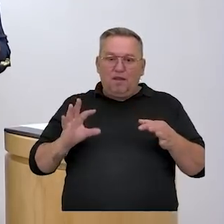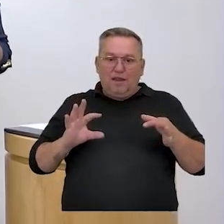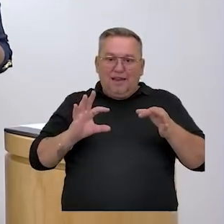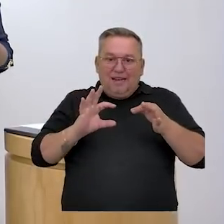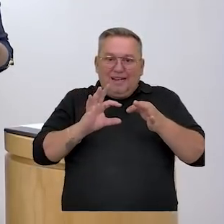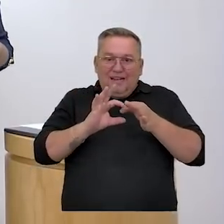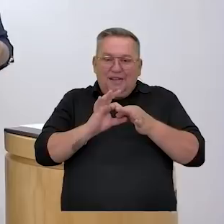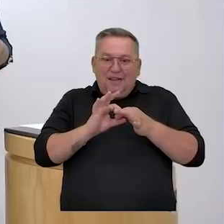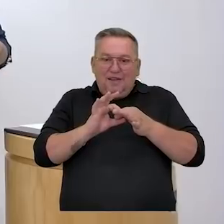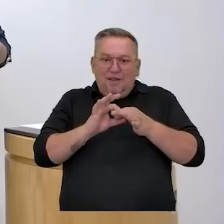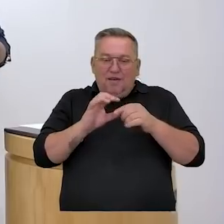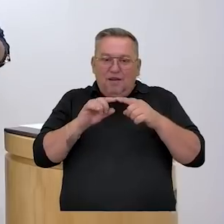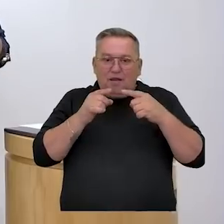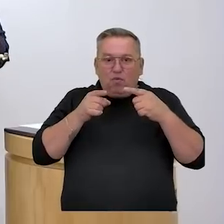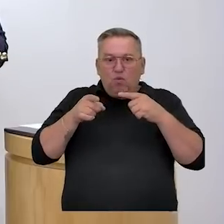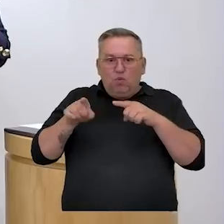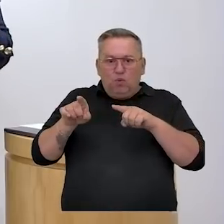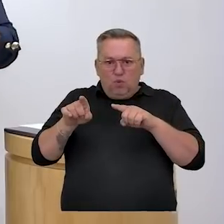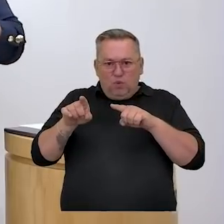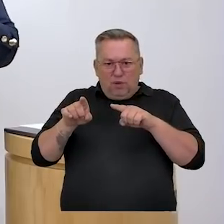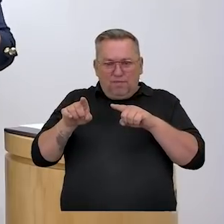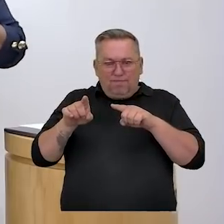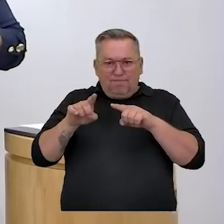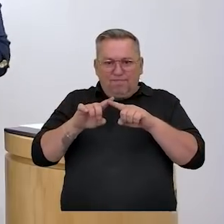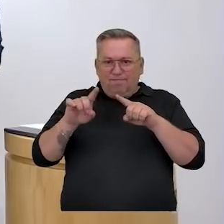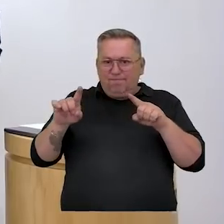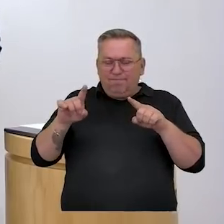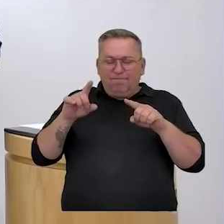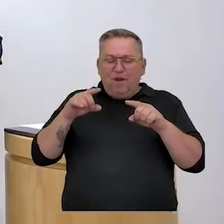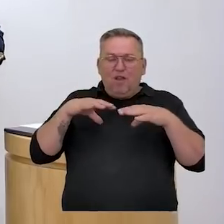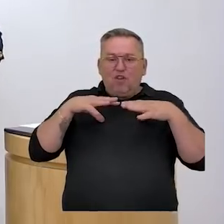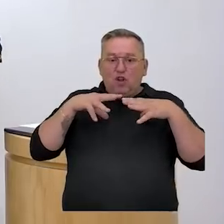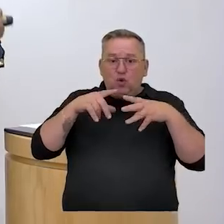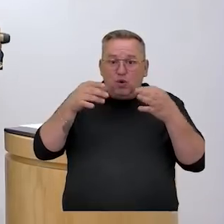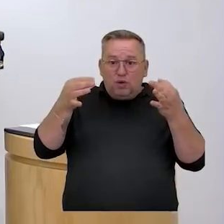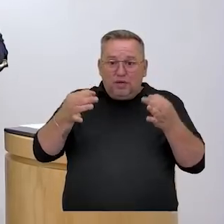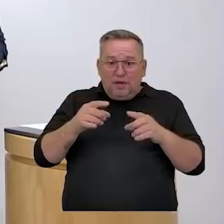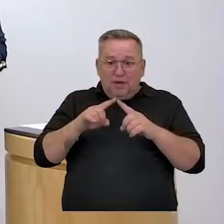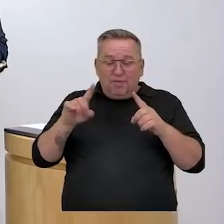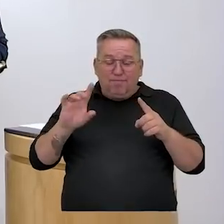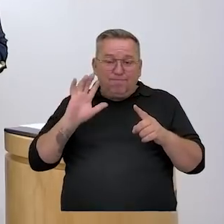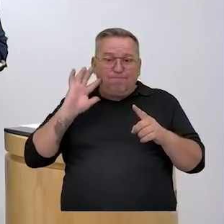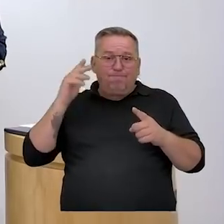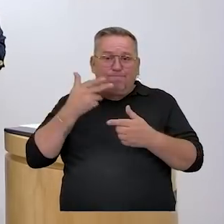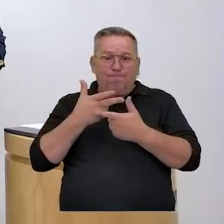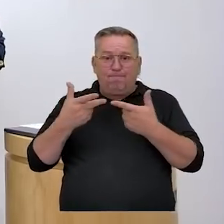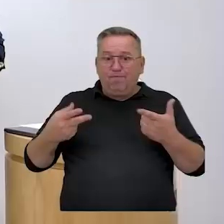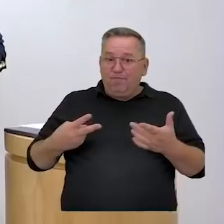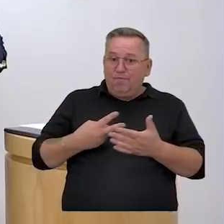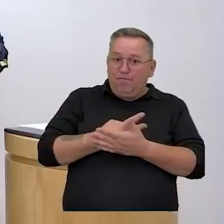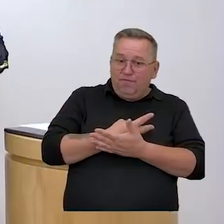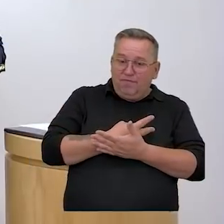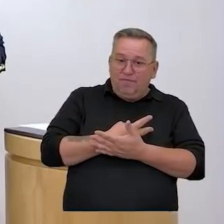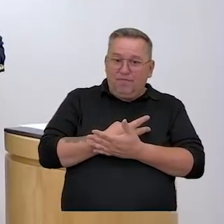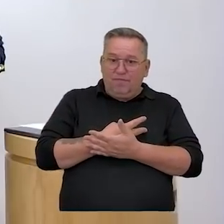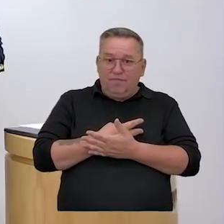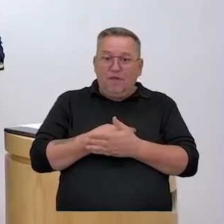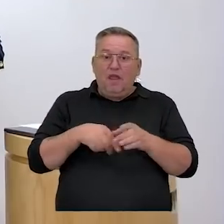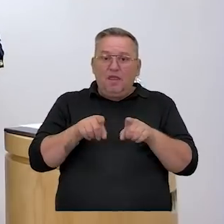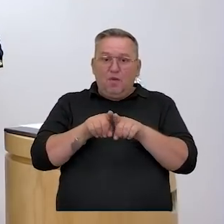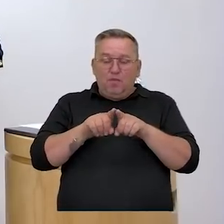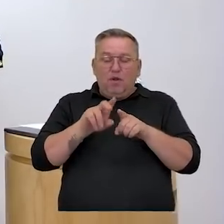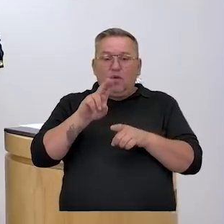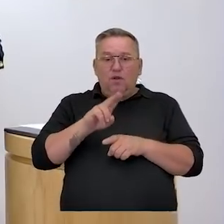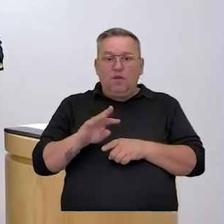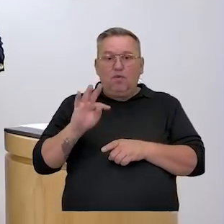de adversidade, né? Ou que tinha tudo para dar certo, no final... não deu. Aí nós também utilizamos o todavia.